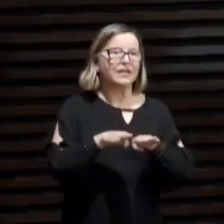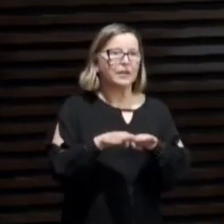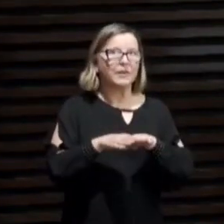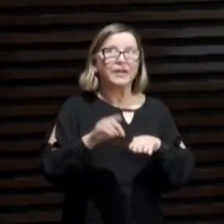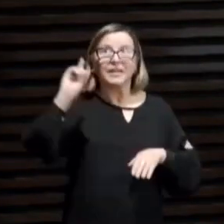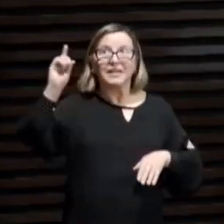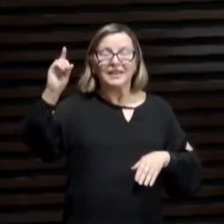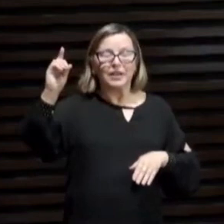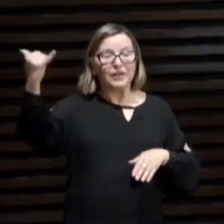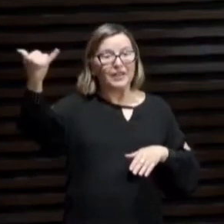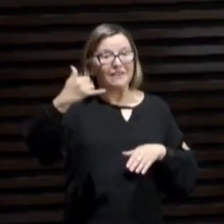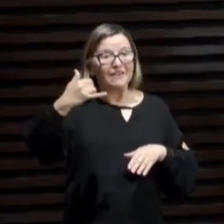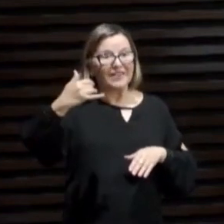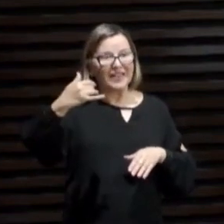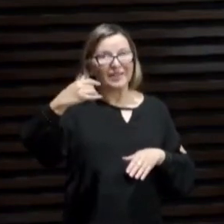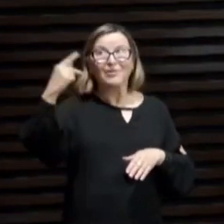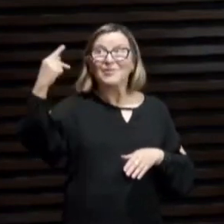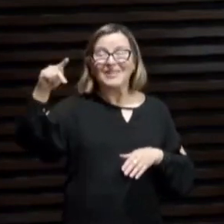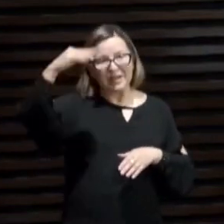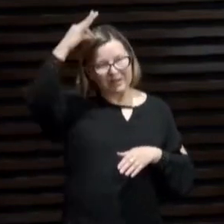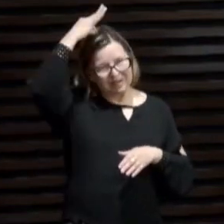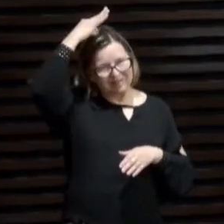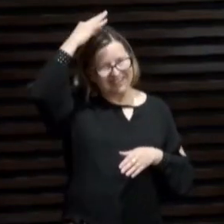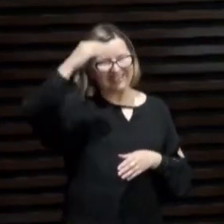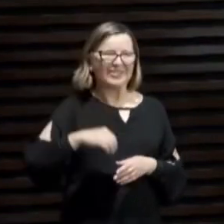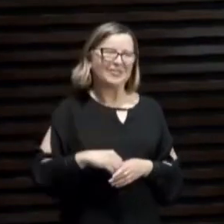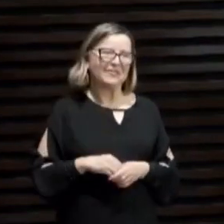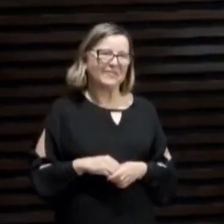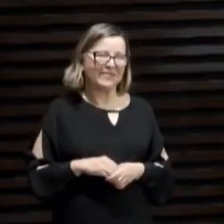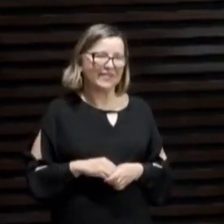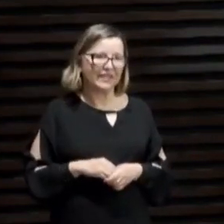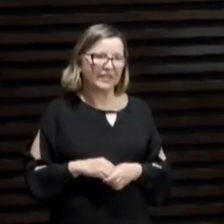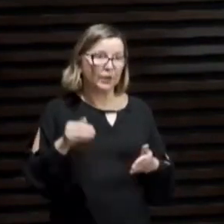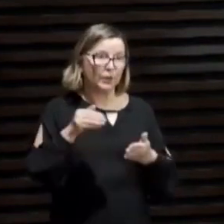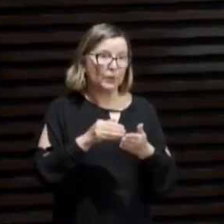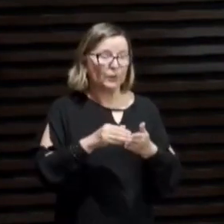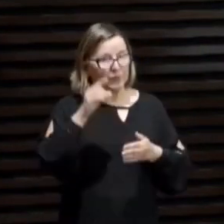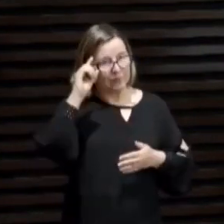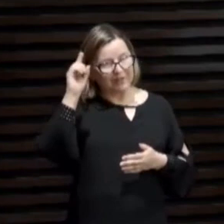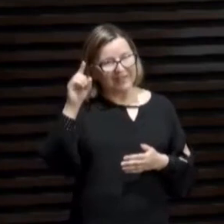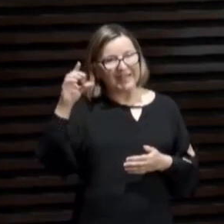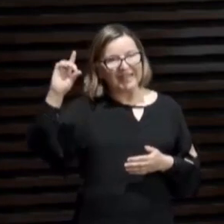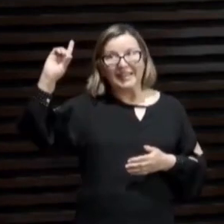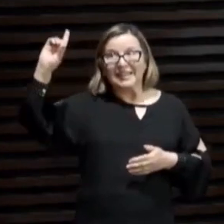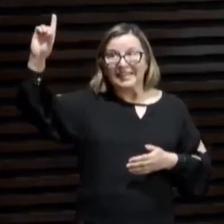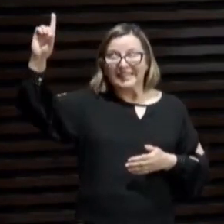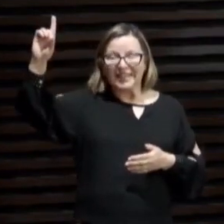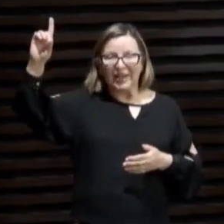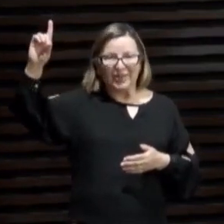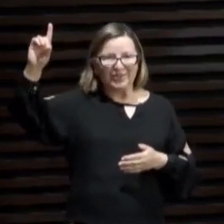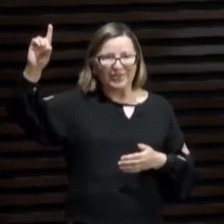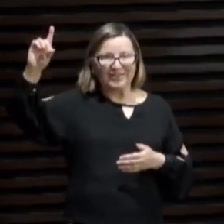Aqui, sob a inspiração do Espírito Santo, Joel disse que nos últimos dias Deus ia derramar o seu espírito